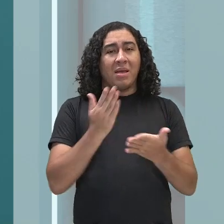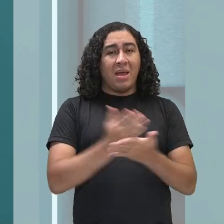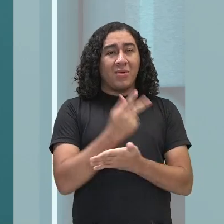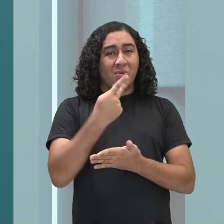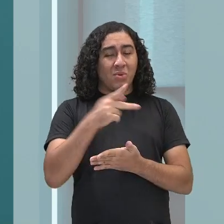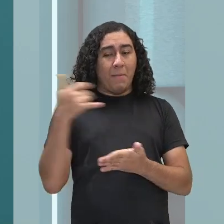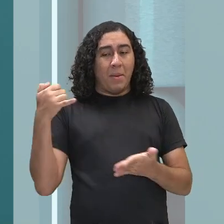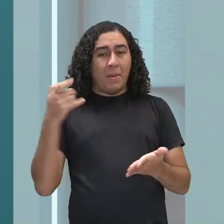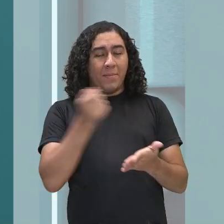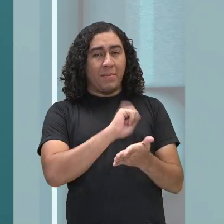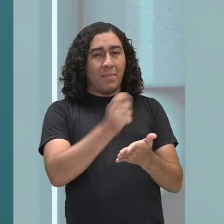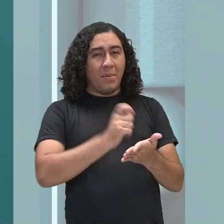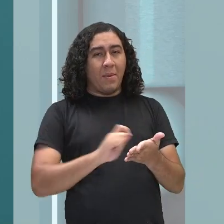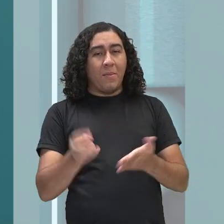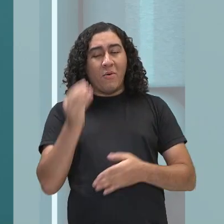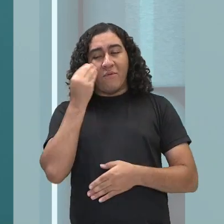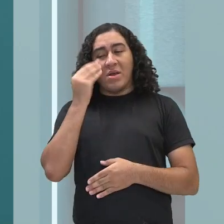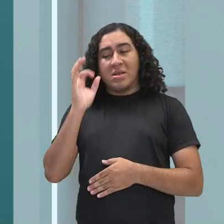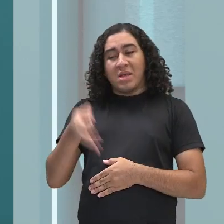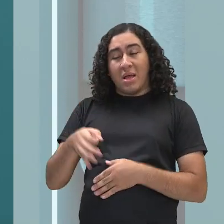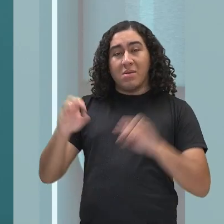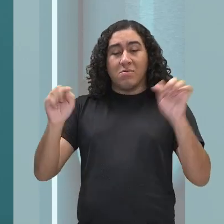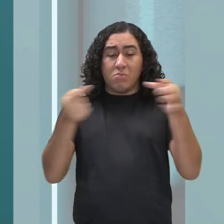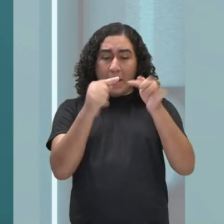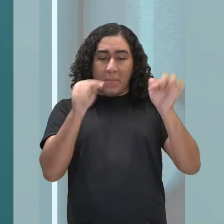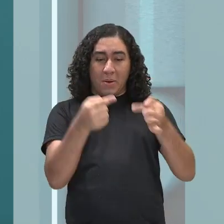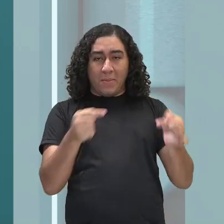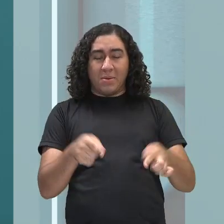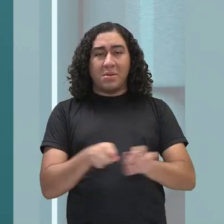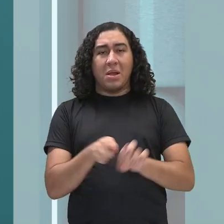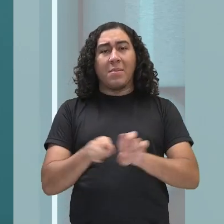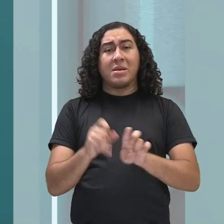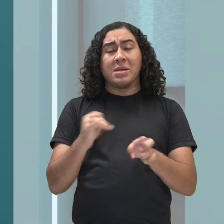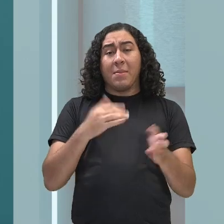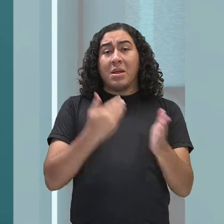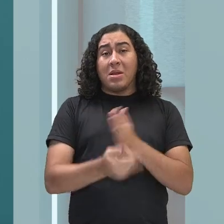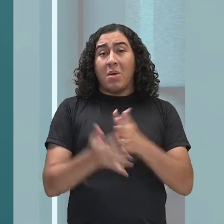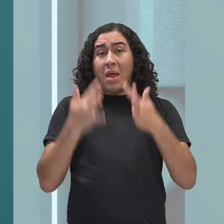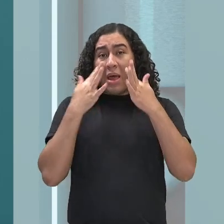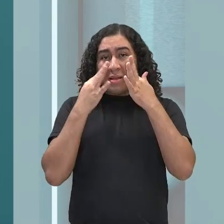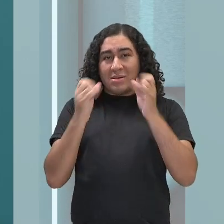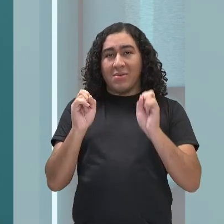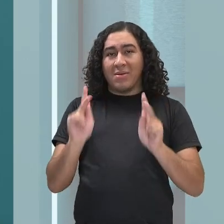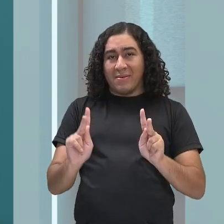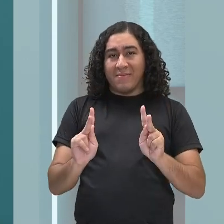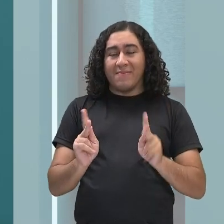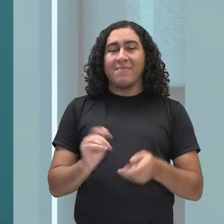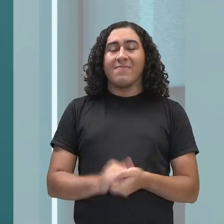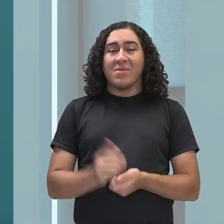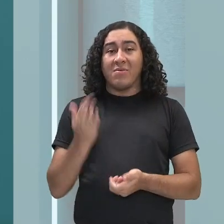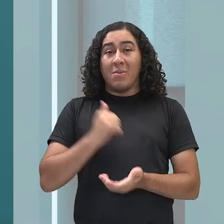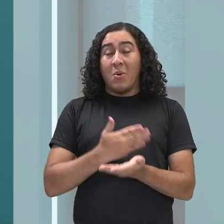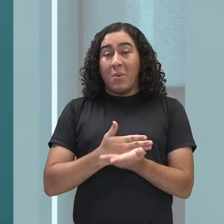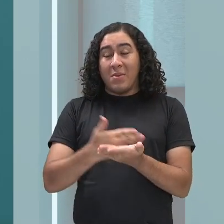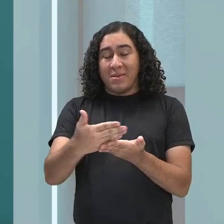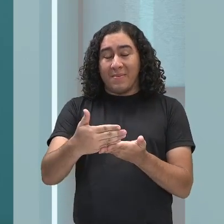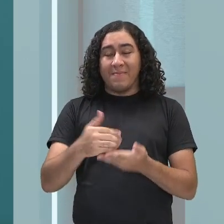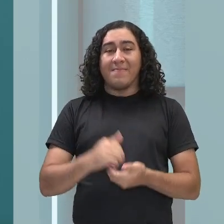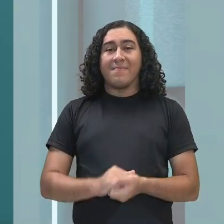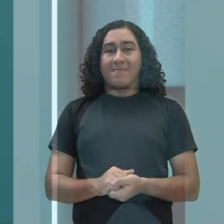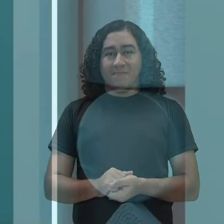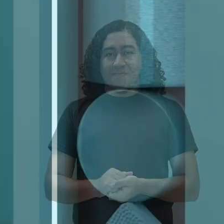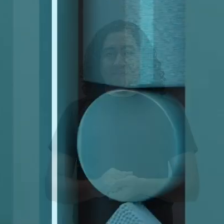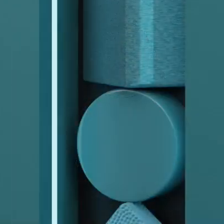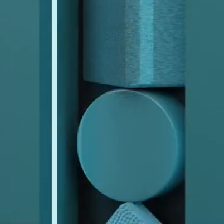as anotações, vão conferindo se está tudo ok. Que passou batido, fiquem atentos, right? E vamos ter uma boa aula de revisão a